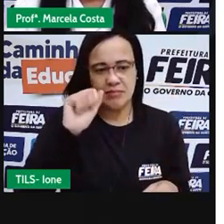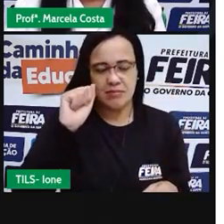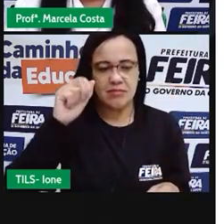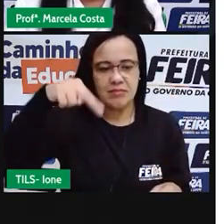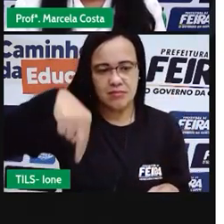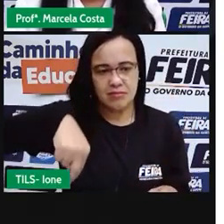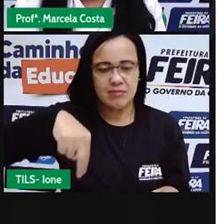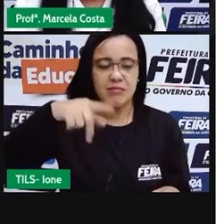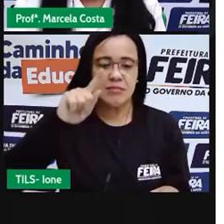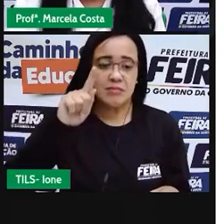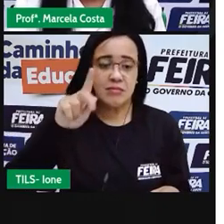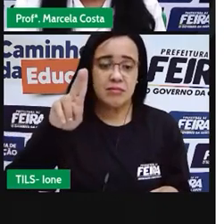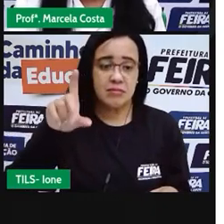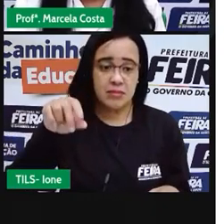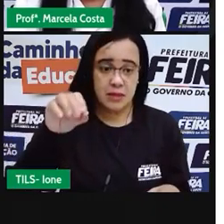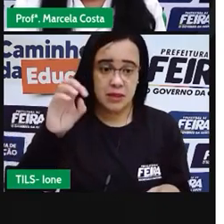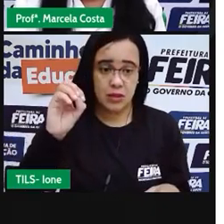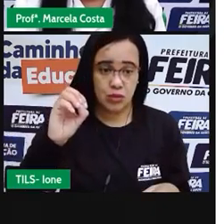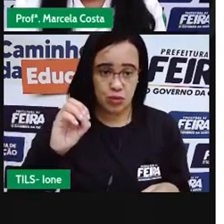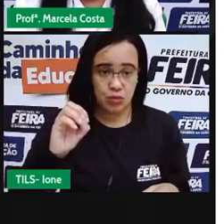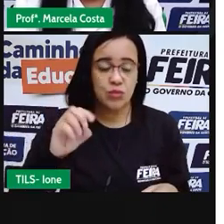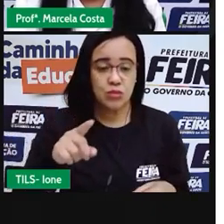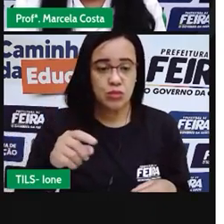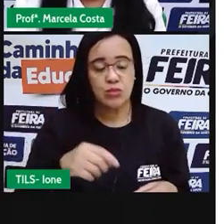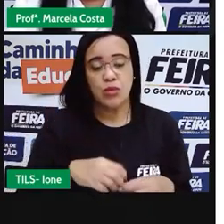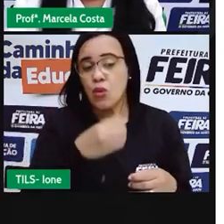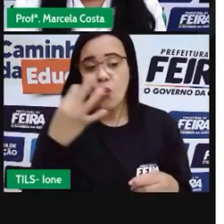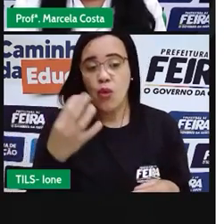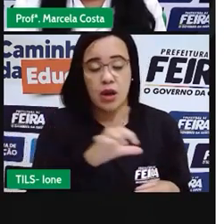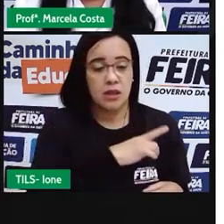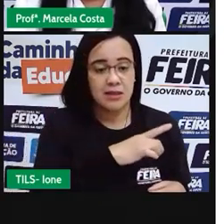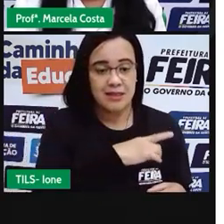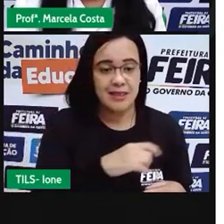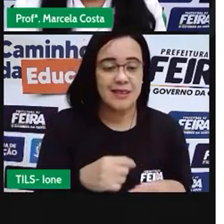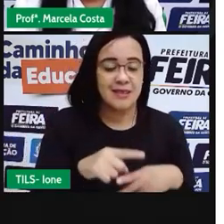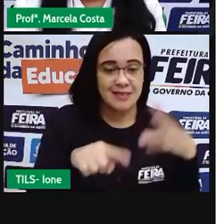que a gente encontra no nosso cotidiano.